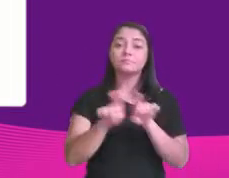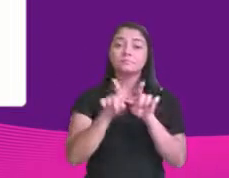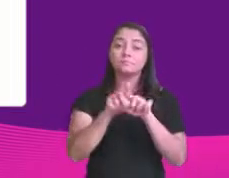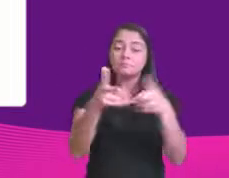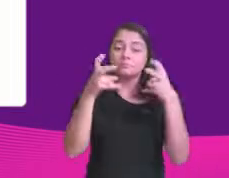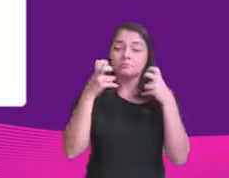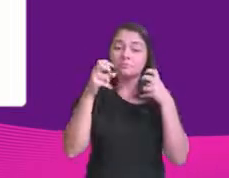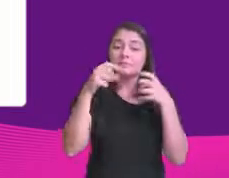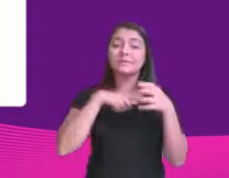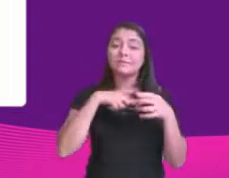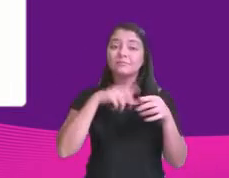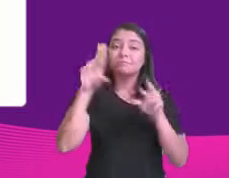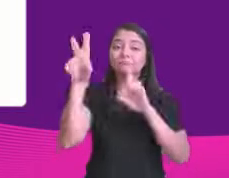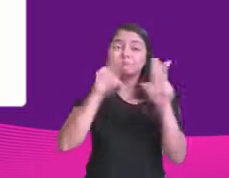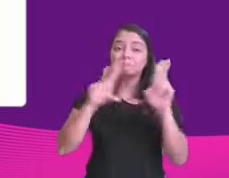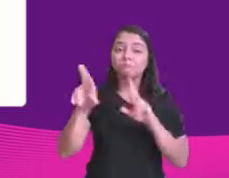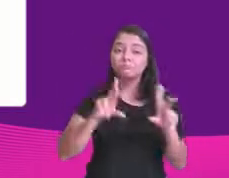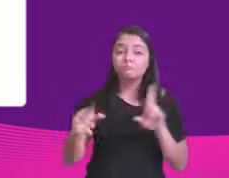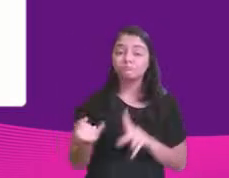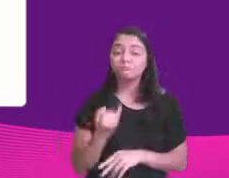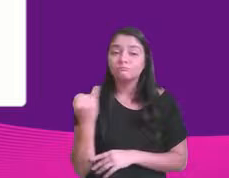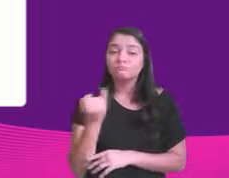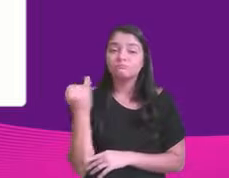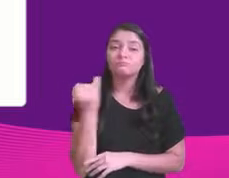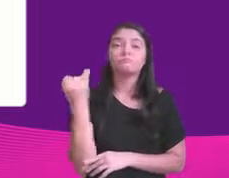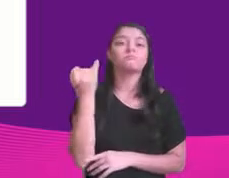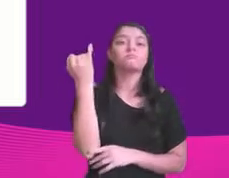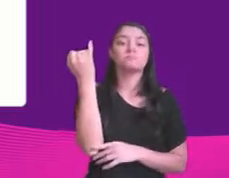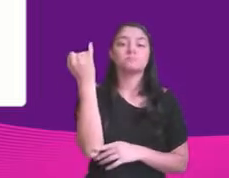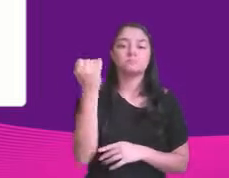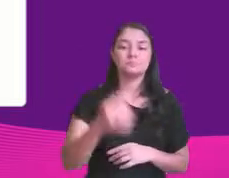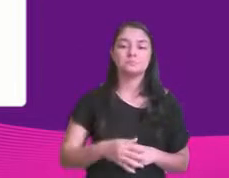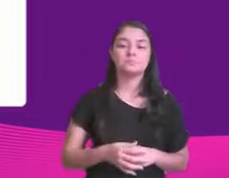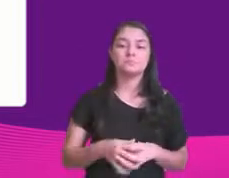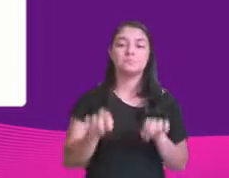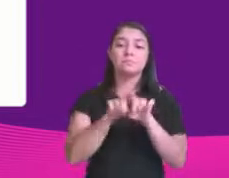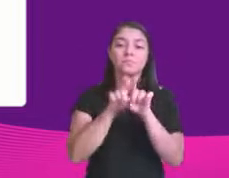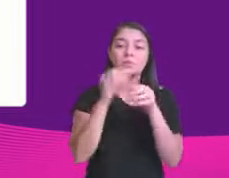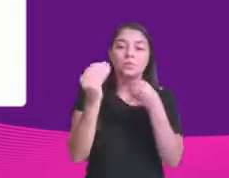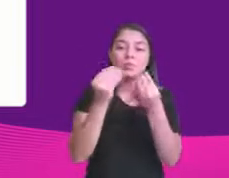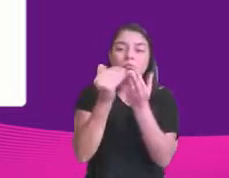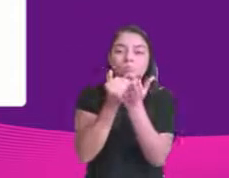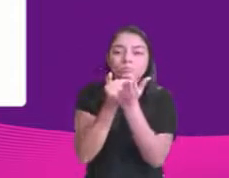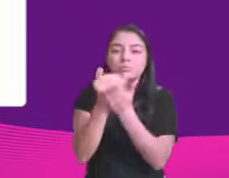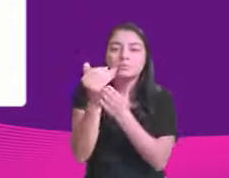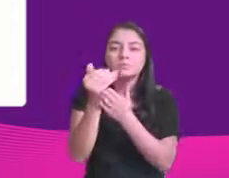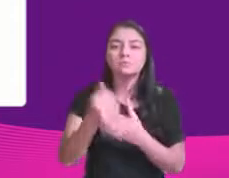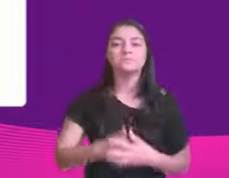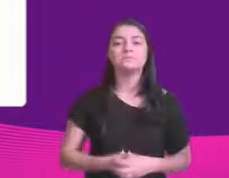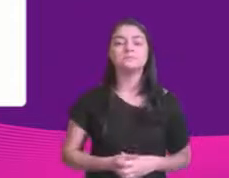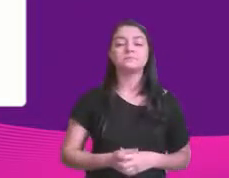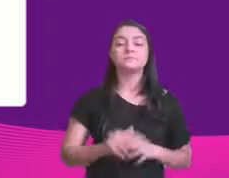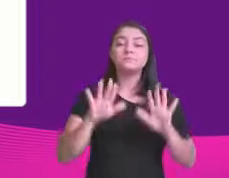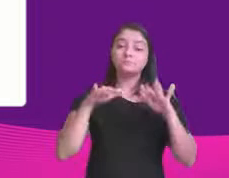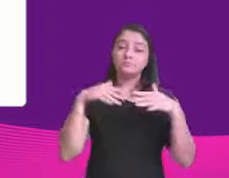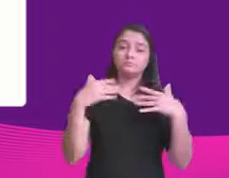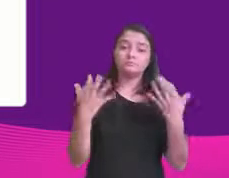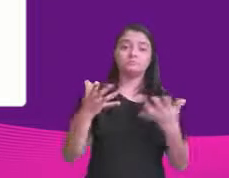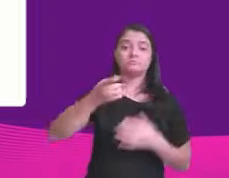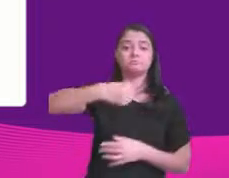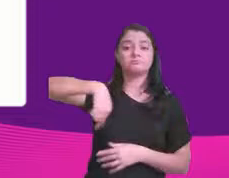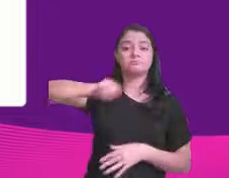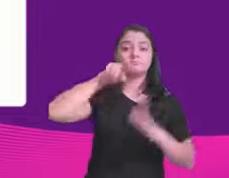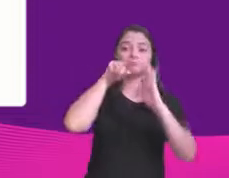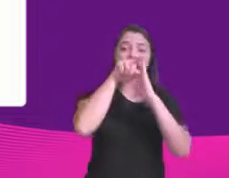relação ao caso da onde é que traz e da onde a origem do pseudomixoma. Então, a